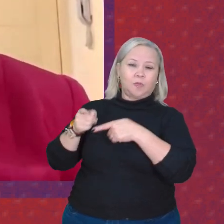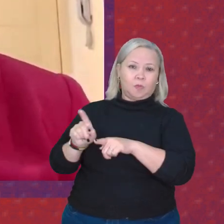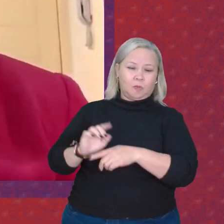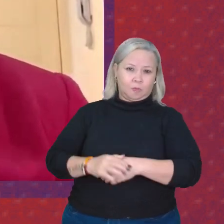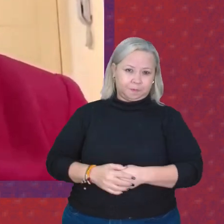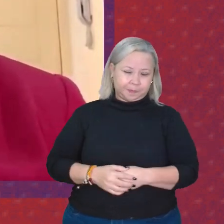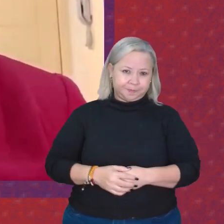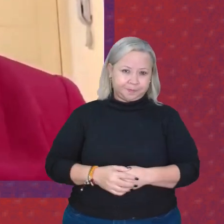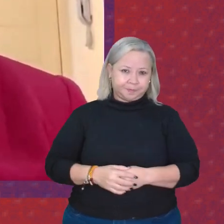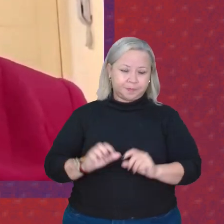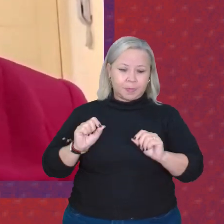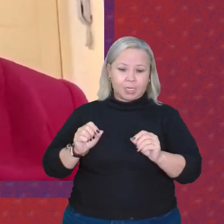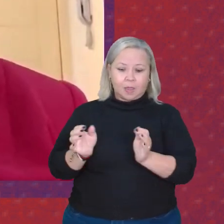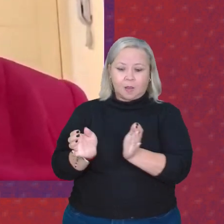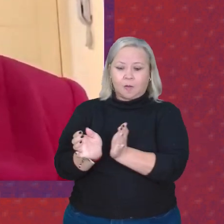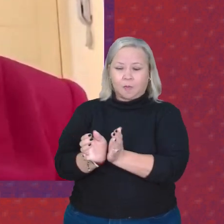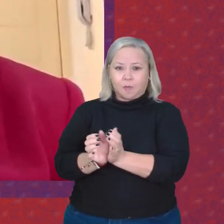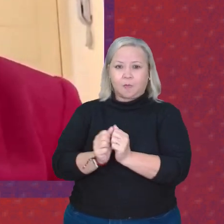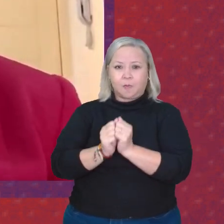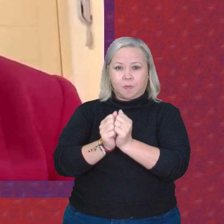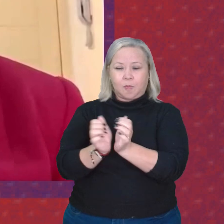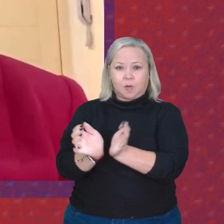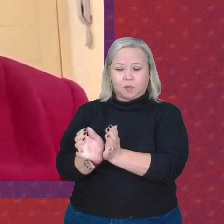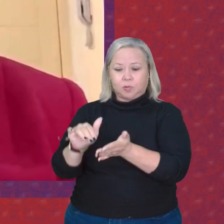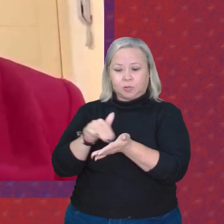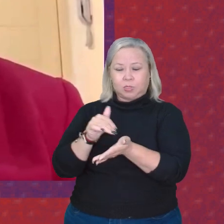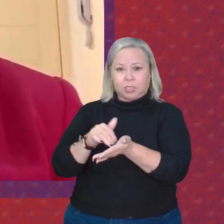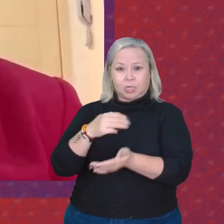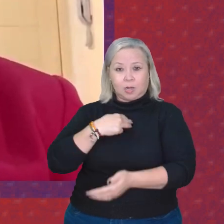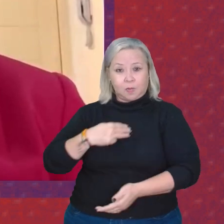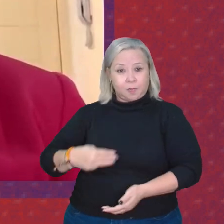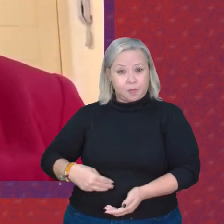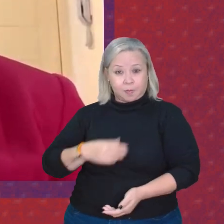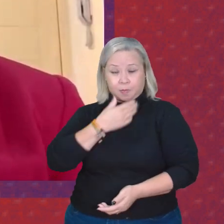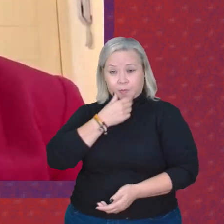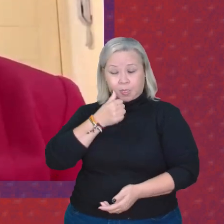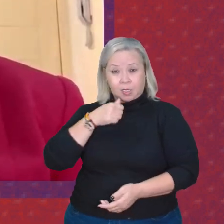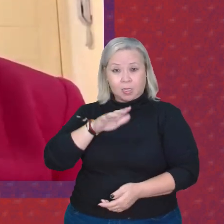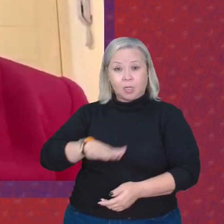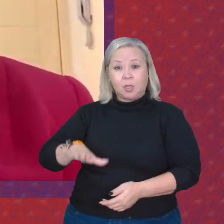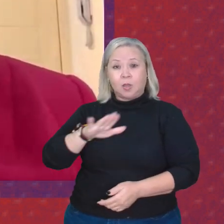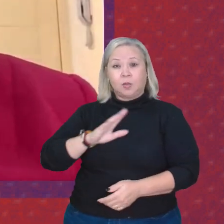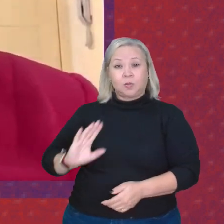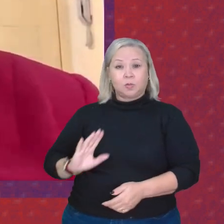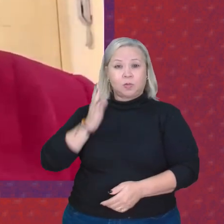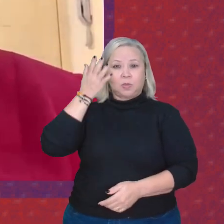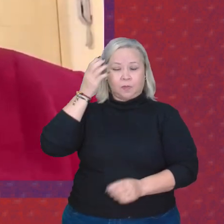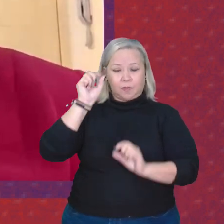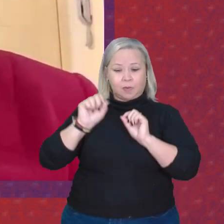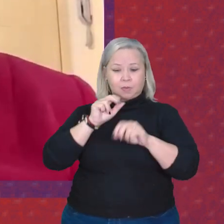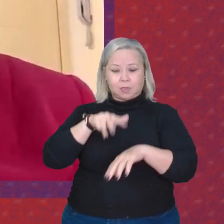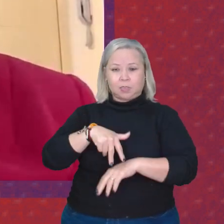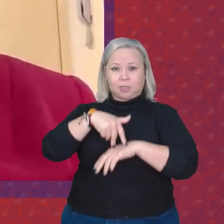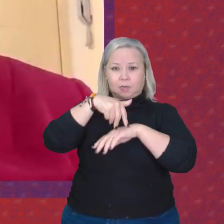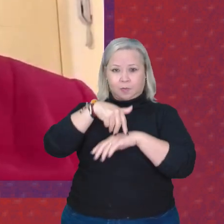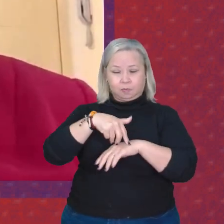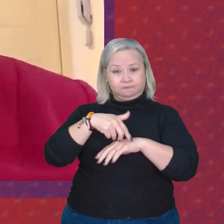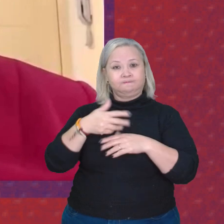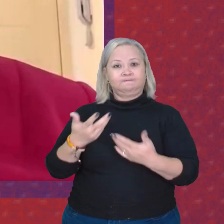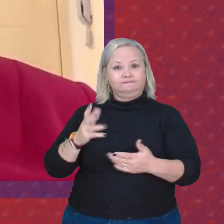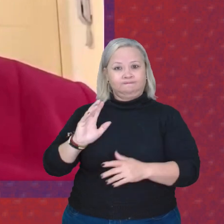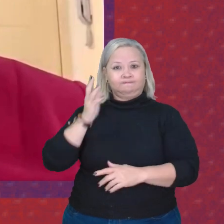para o conjunto, né, dos secretários, ministros e ministras tomassem esta posição, não só